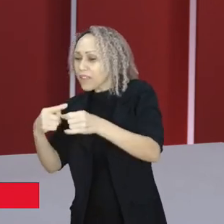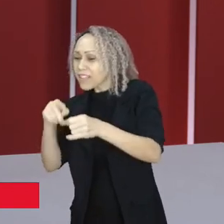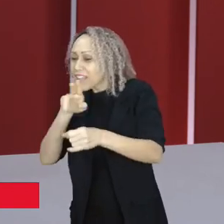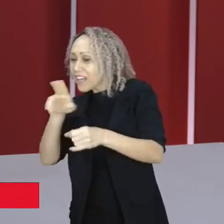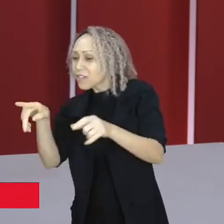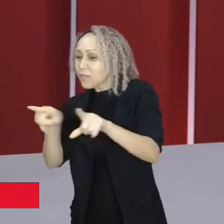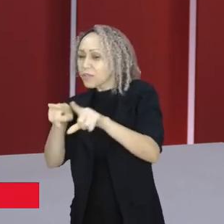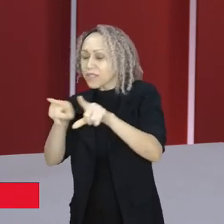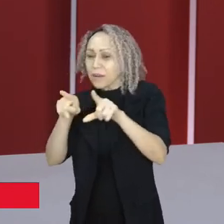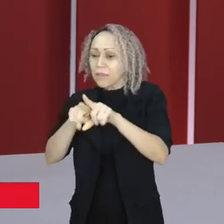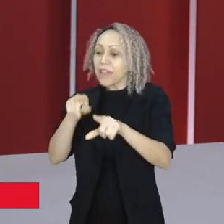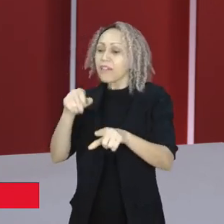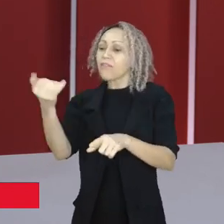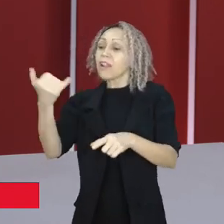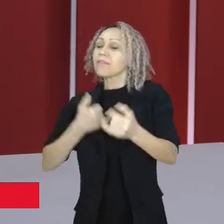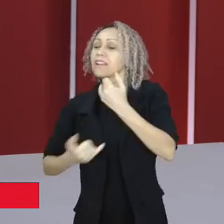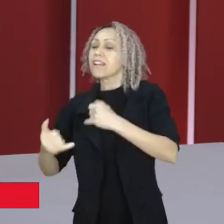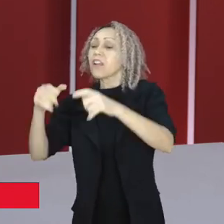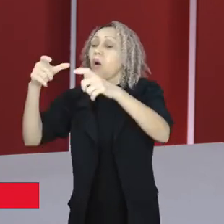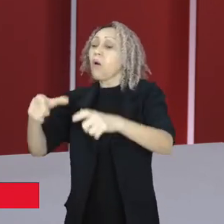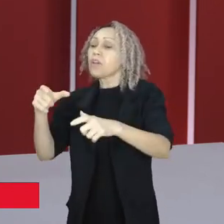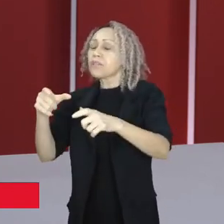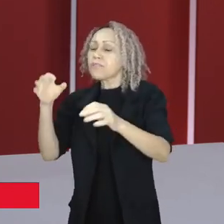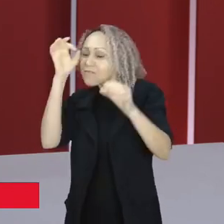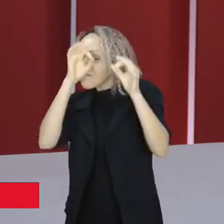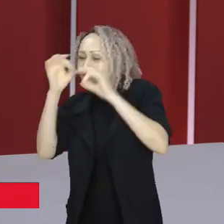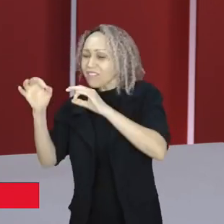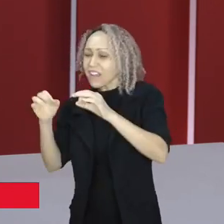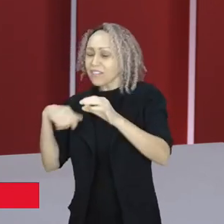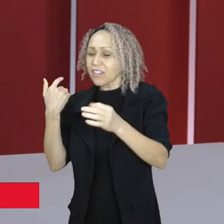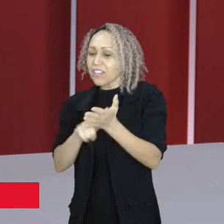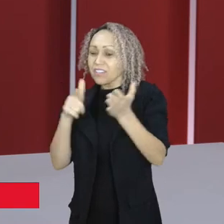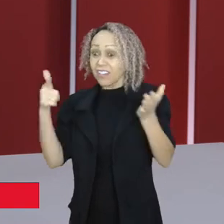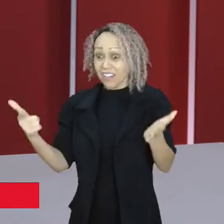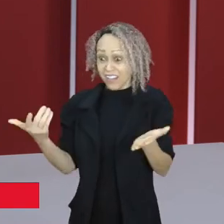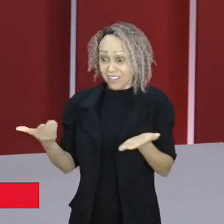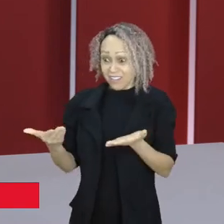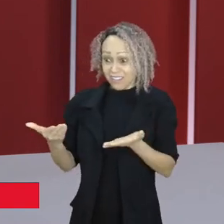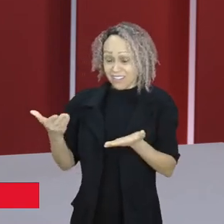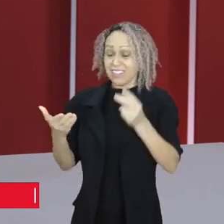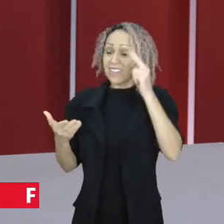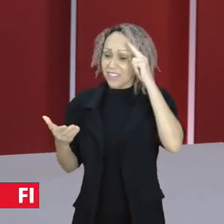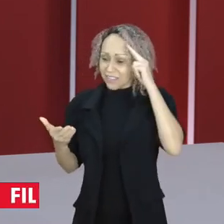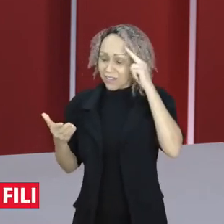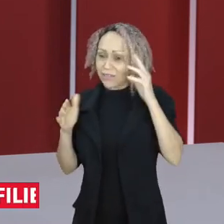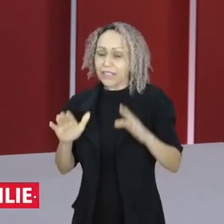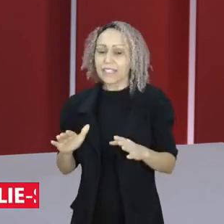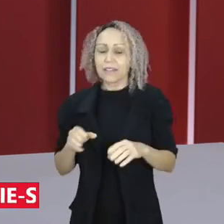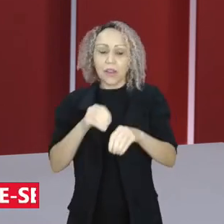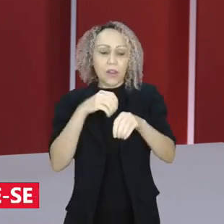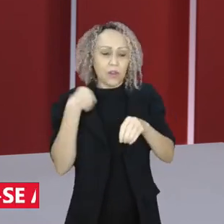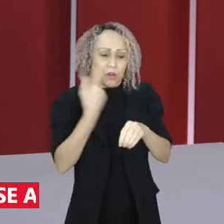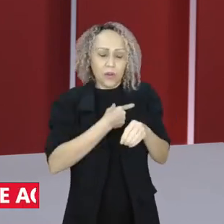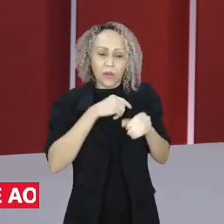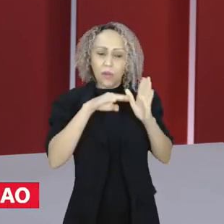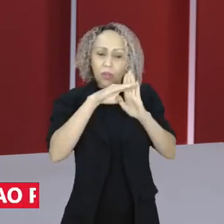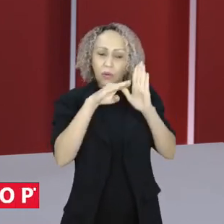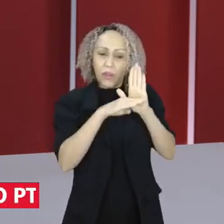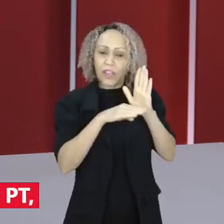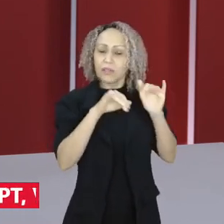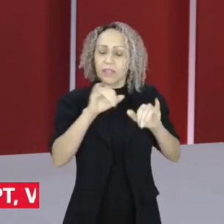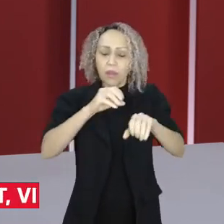o nosso jornal nesta segunda-feira compartilhe também a edição de hoje convide outras pessoas a conhecer que o nosso conteúdo